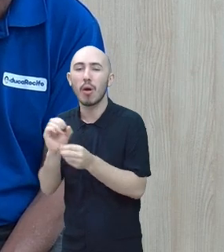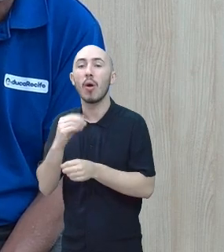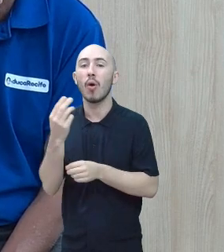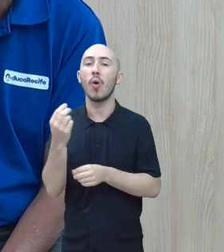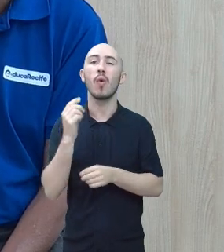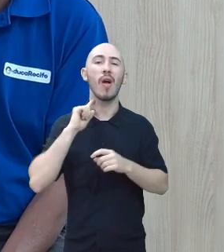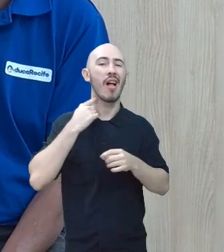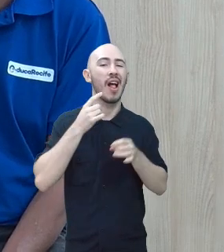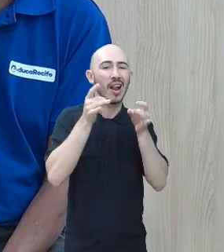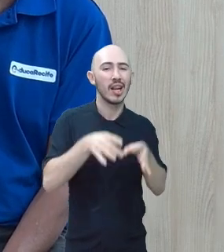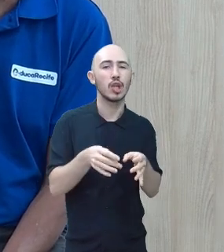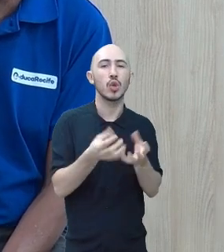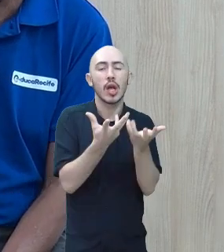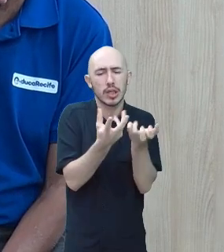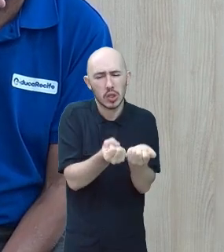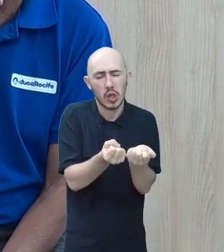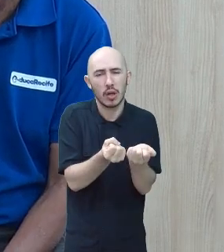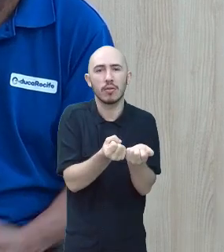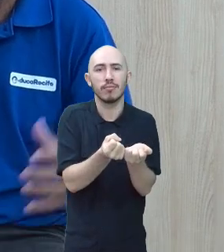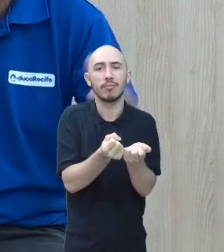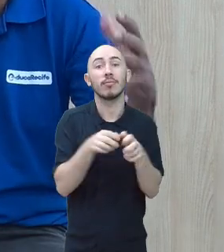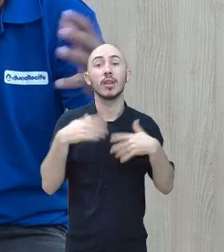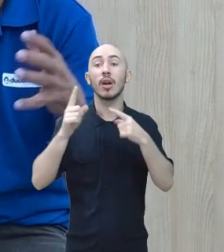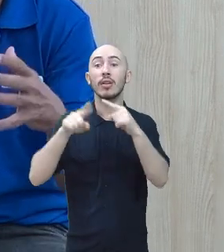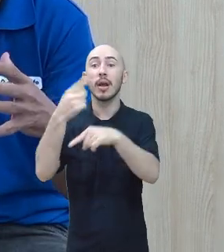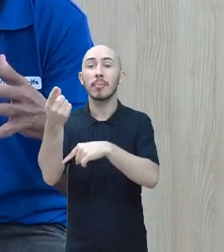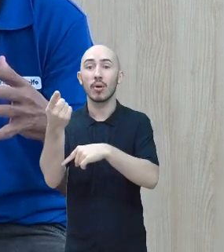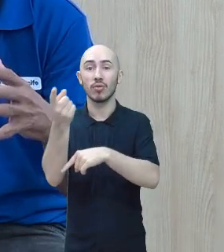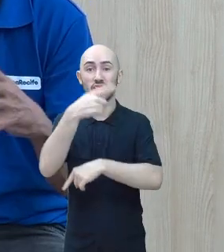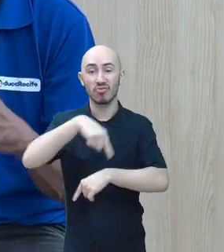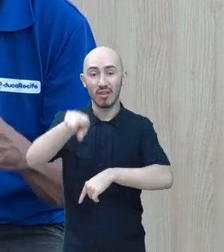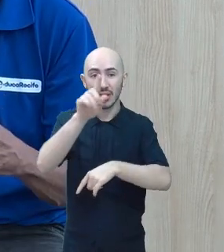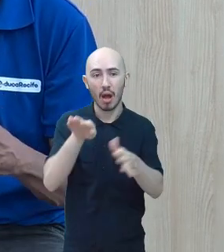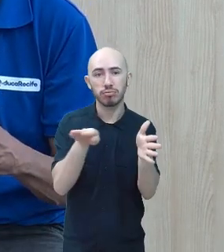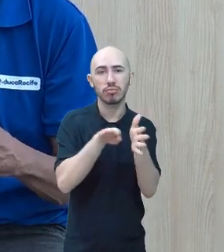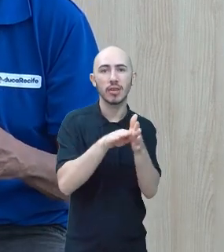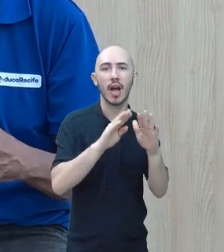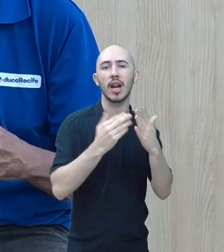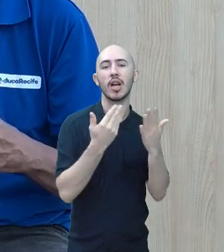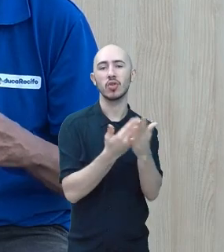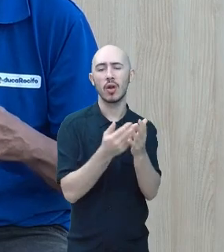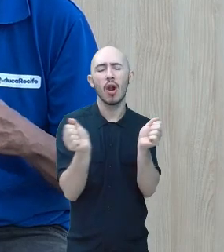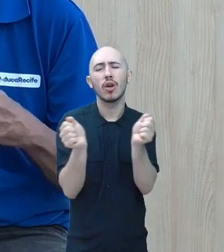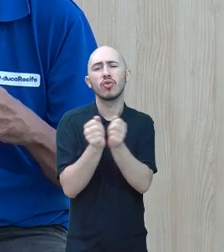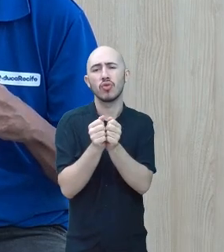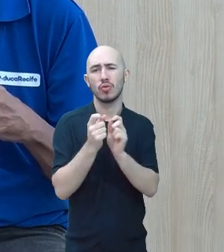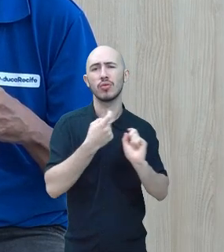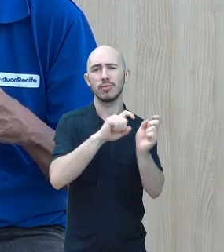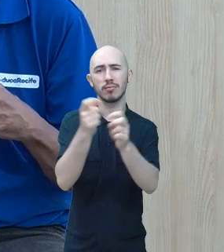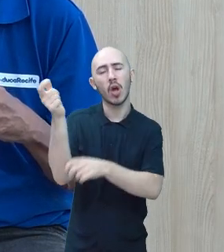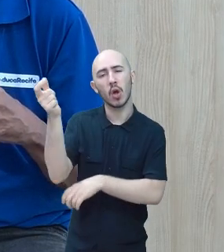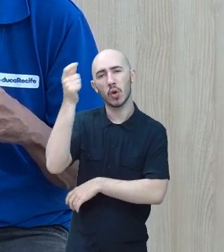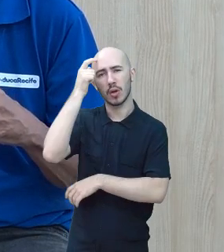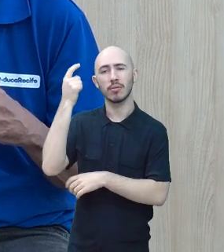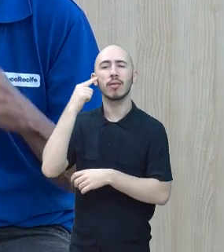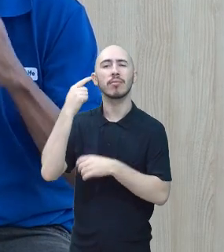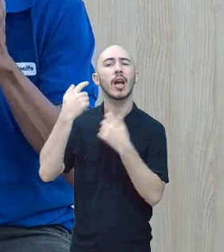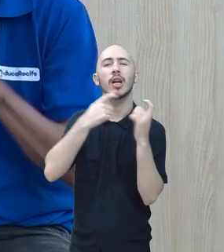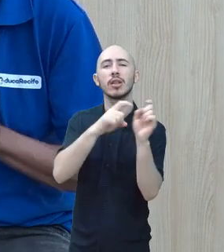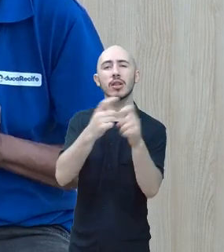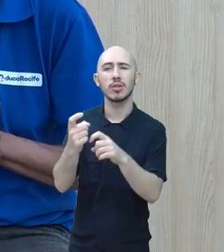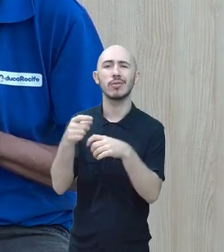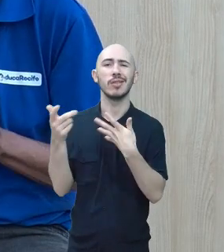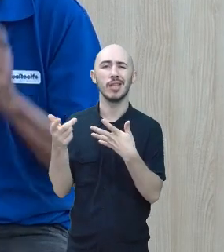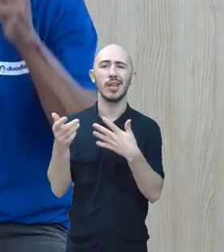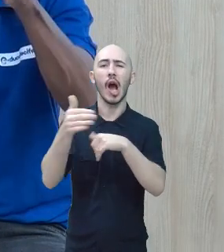Te liga e quando chegar na escola, junta teus colegas e vamos começar a repensar isso dentro da escola. Fala com